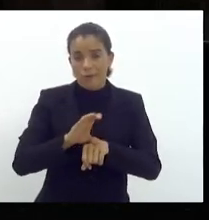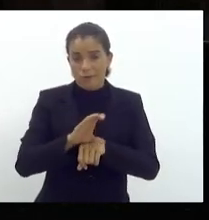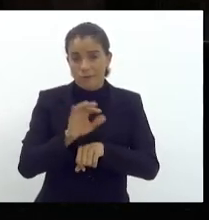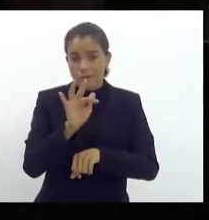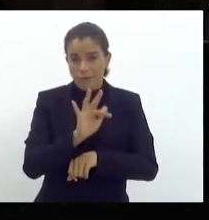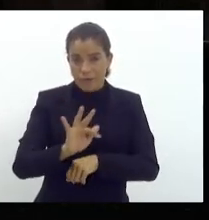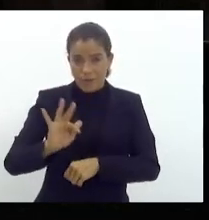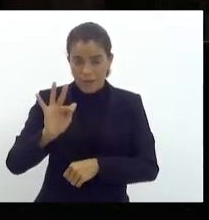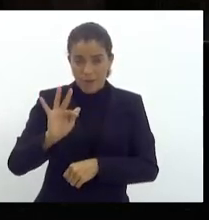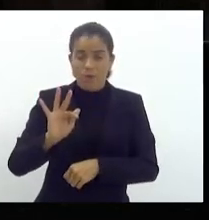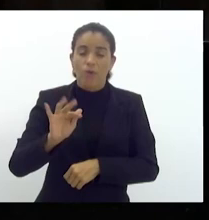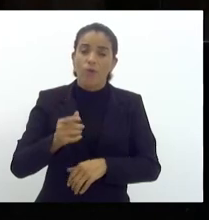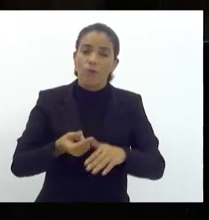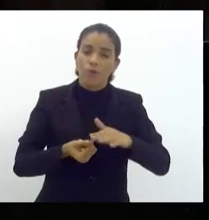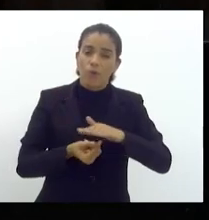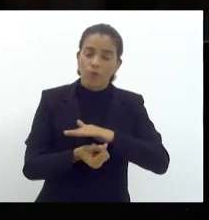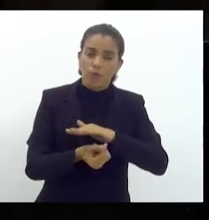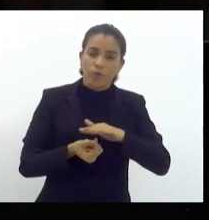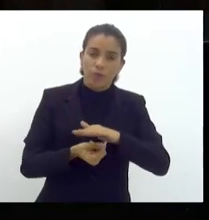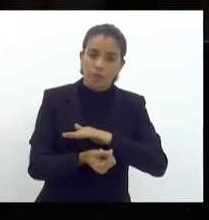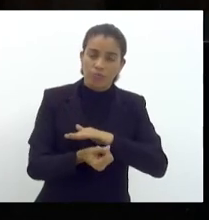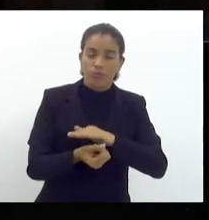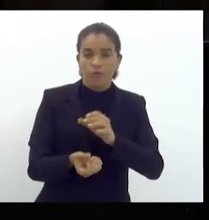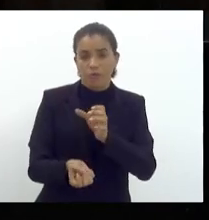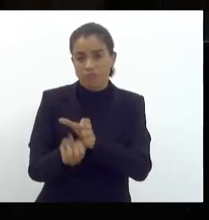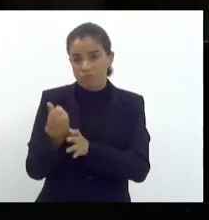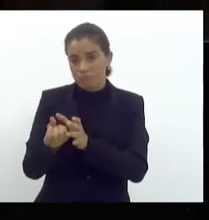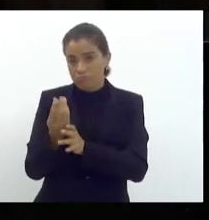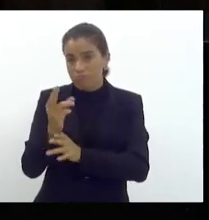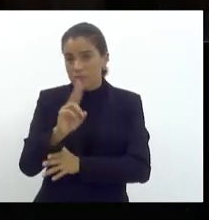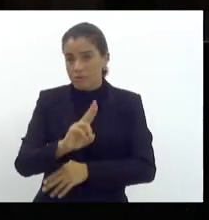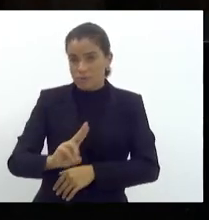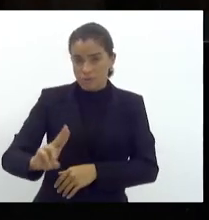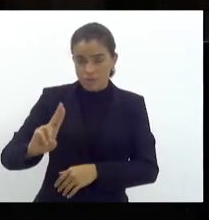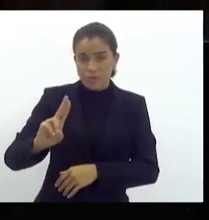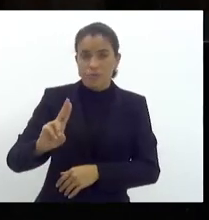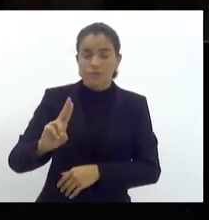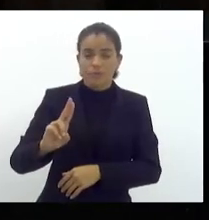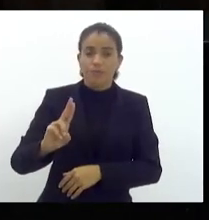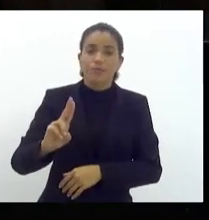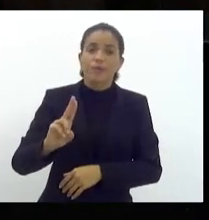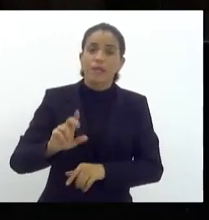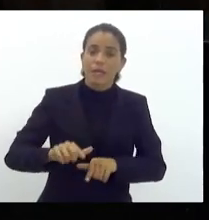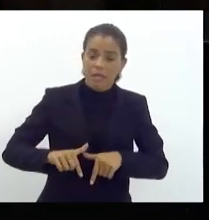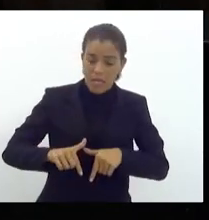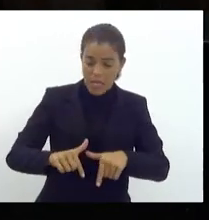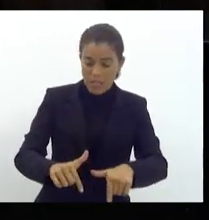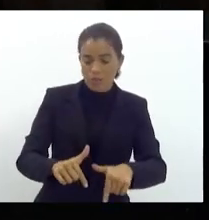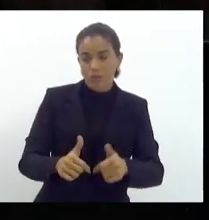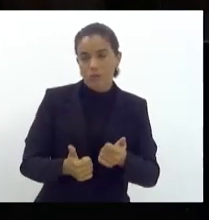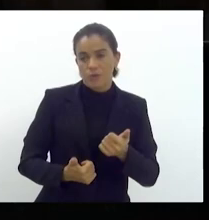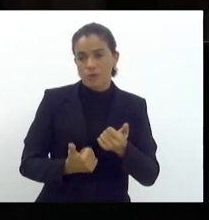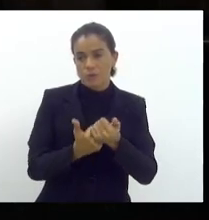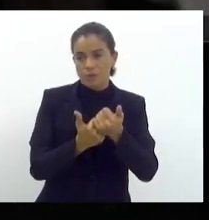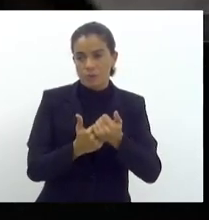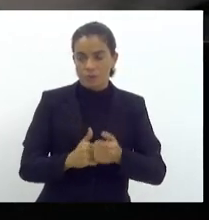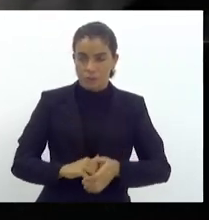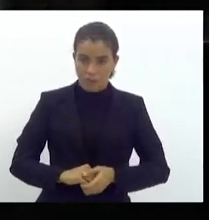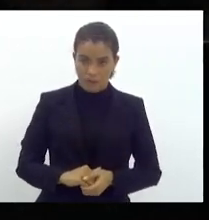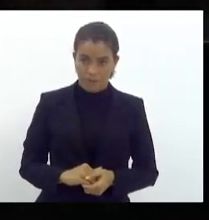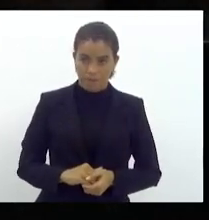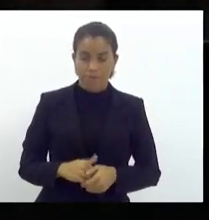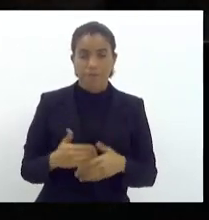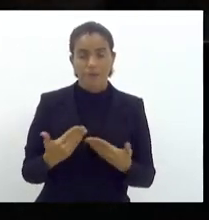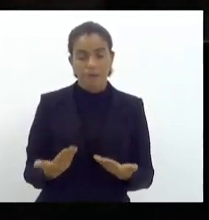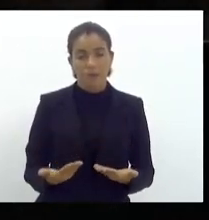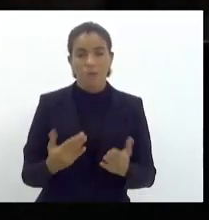Federal os Fundos foram criados para serem utilizados em ações suplementares então